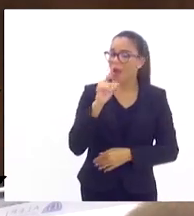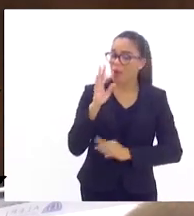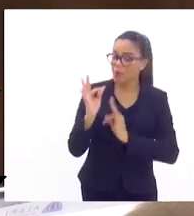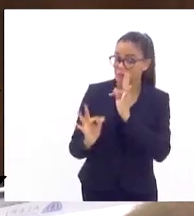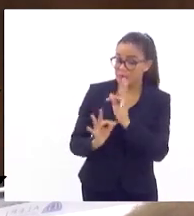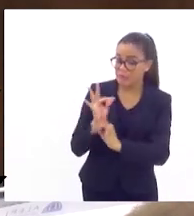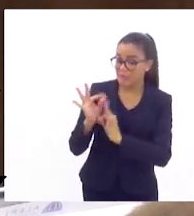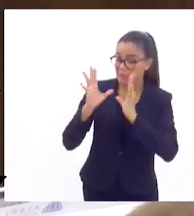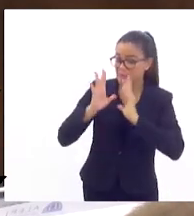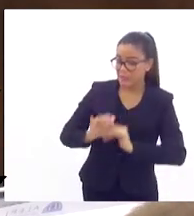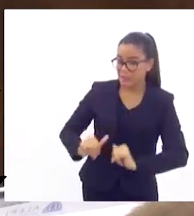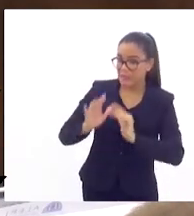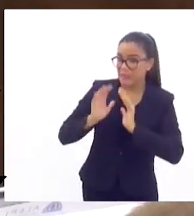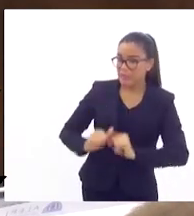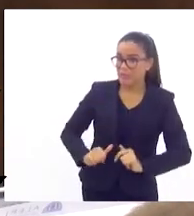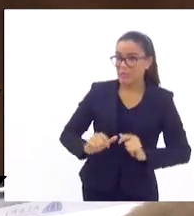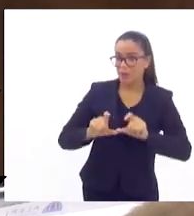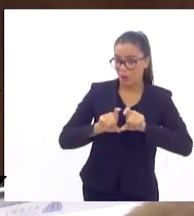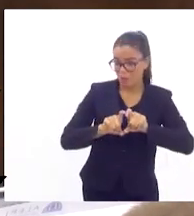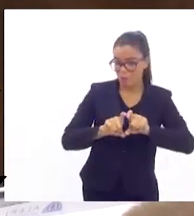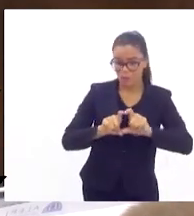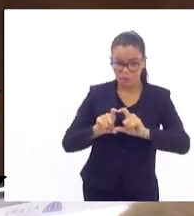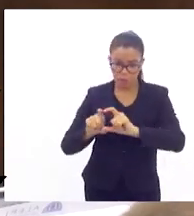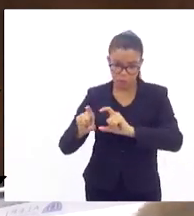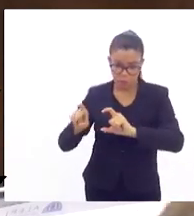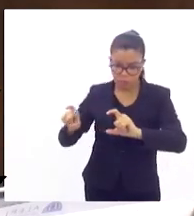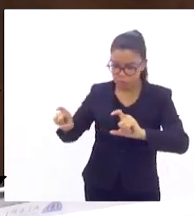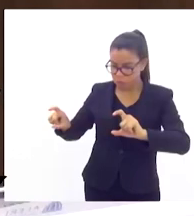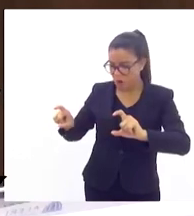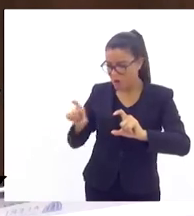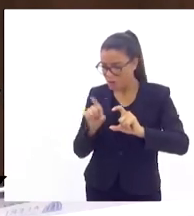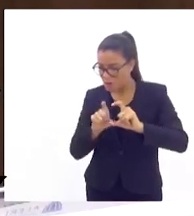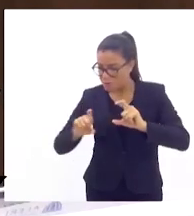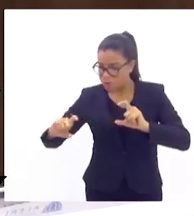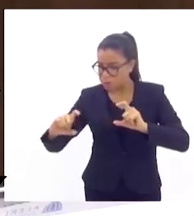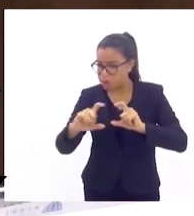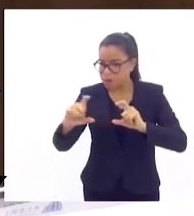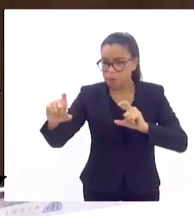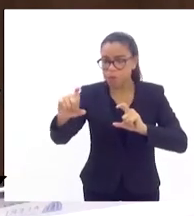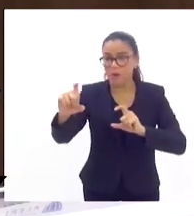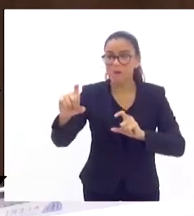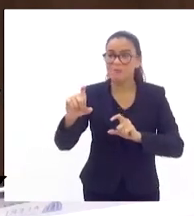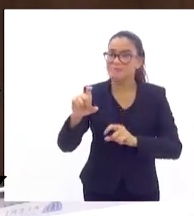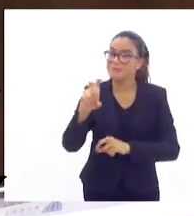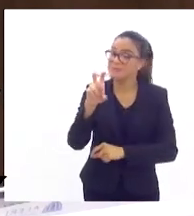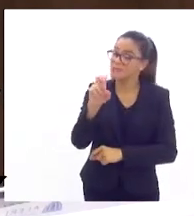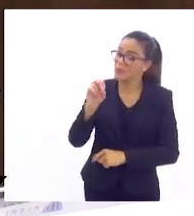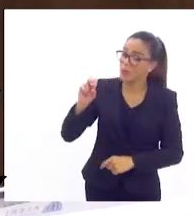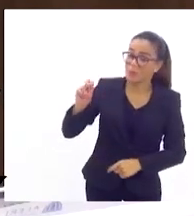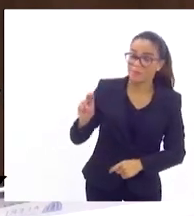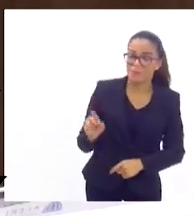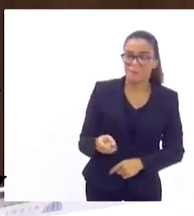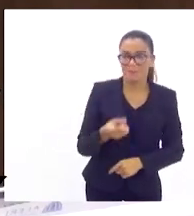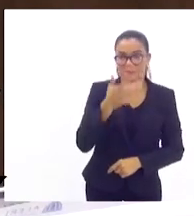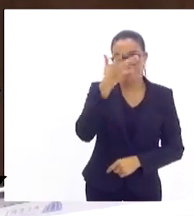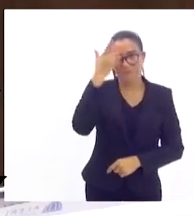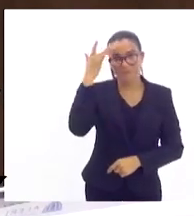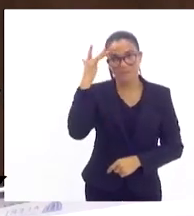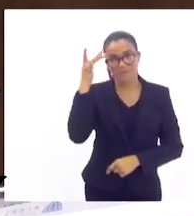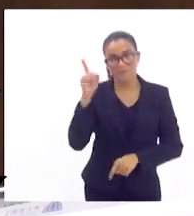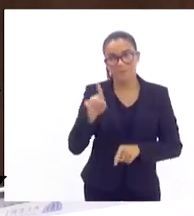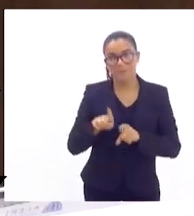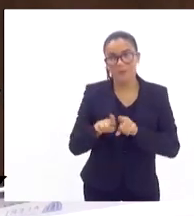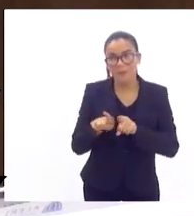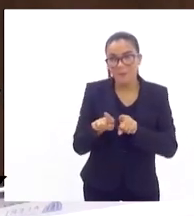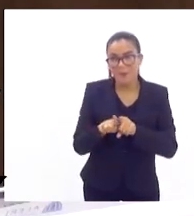tratada com cano na frente da casa de 250 mil pessoas. A gente levou água